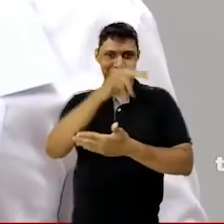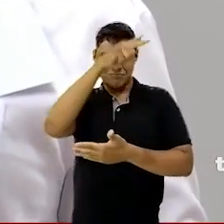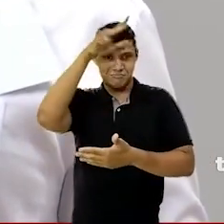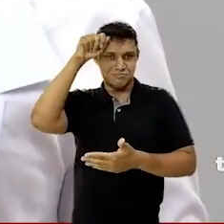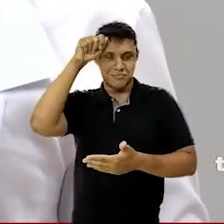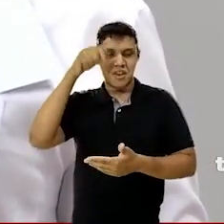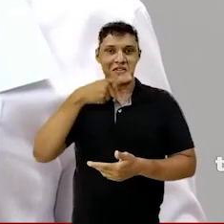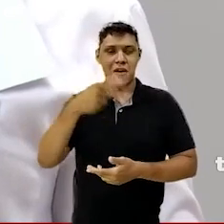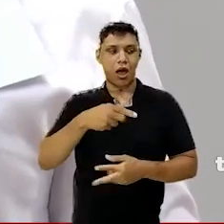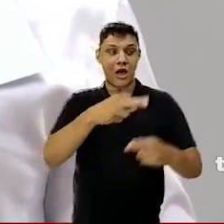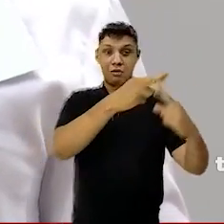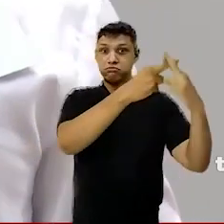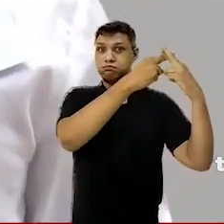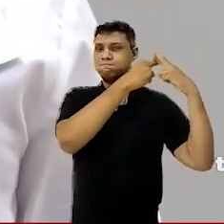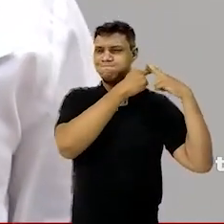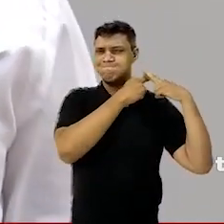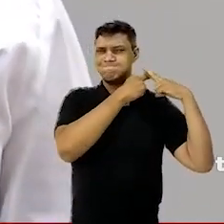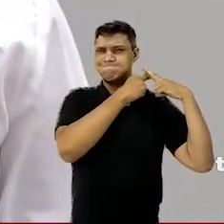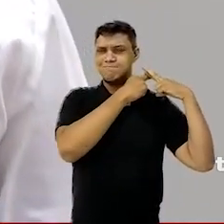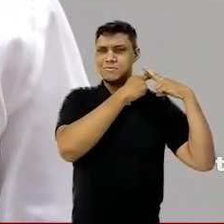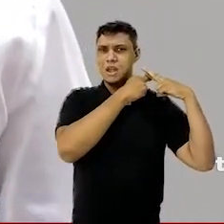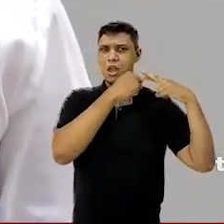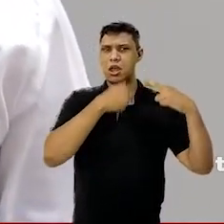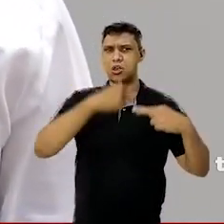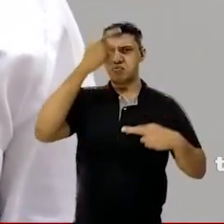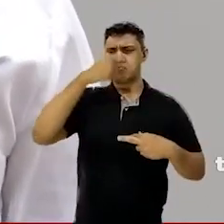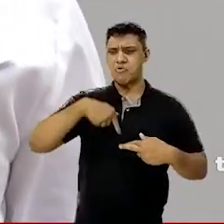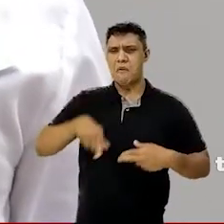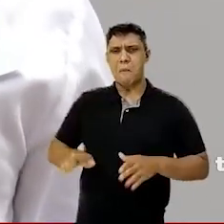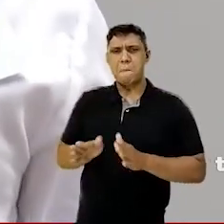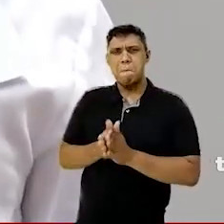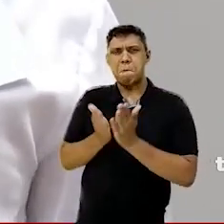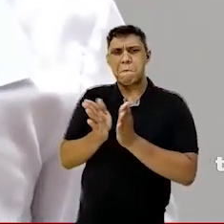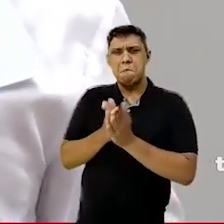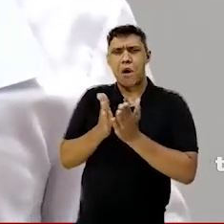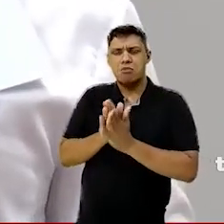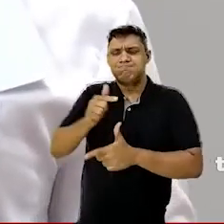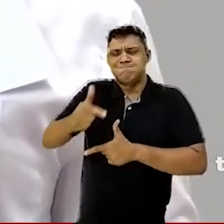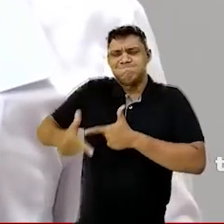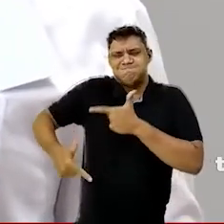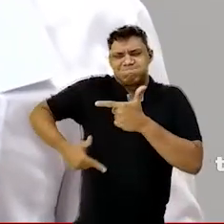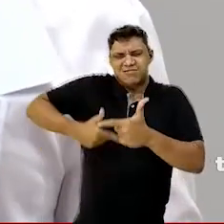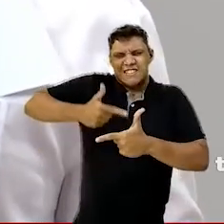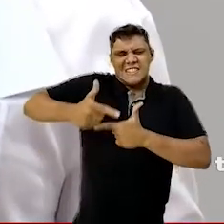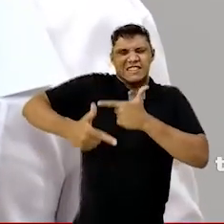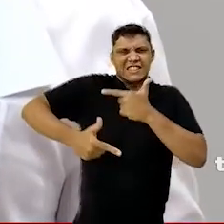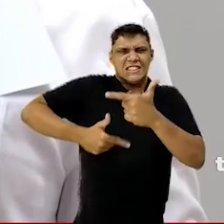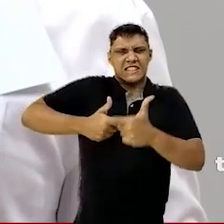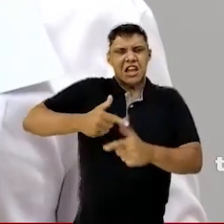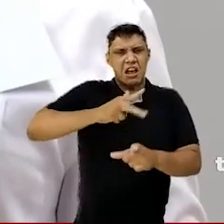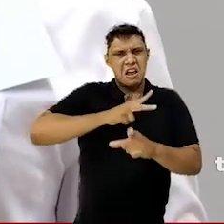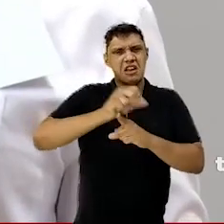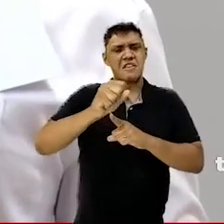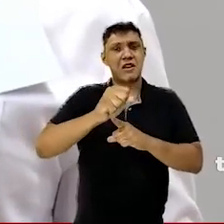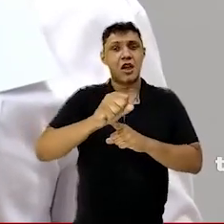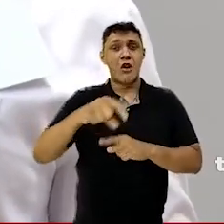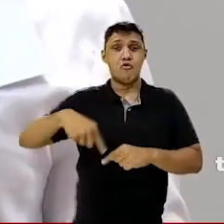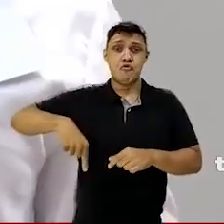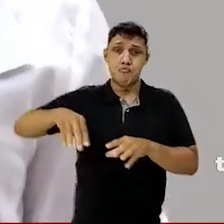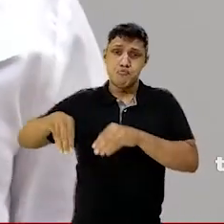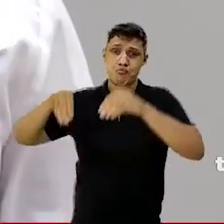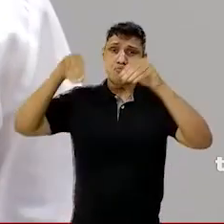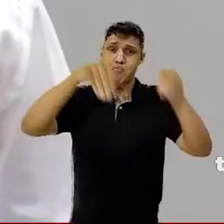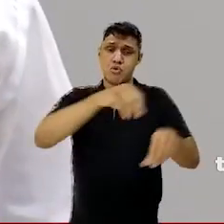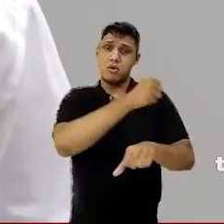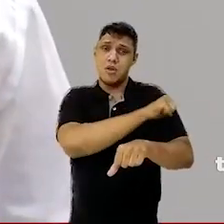responsabilidade. Eu venho de origem humilde, lutei muito para vencer na vida, fui para o Rio de Janeiro, sem ter